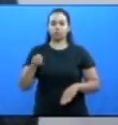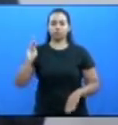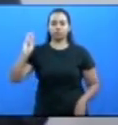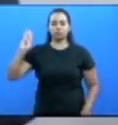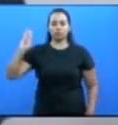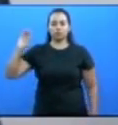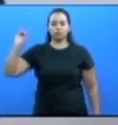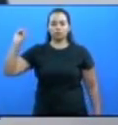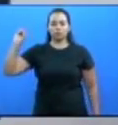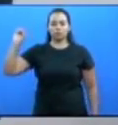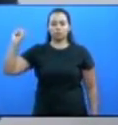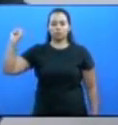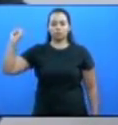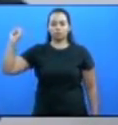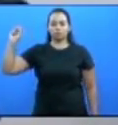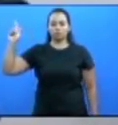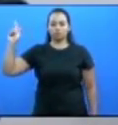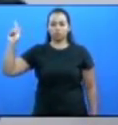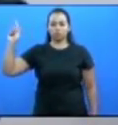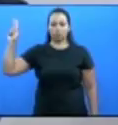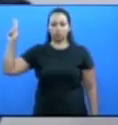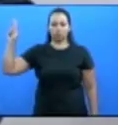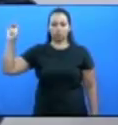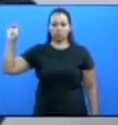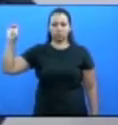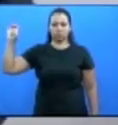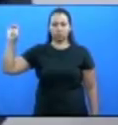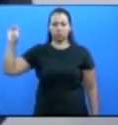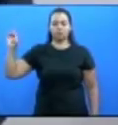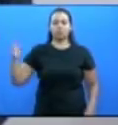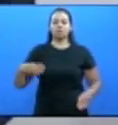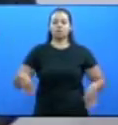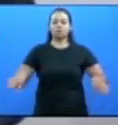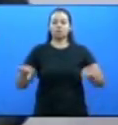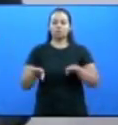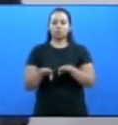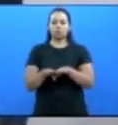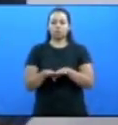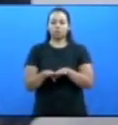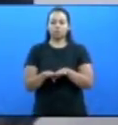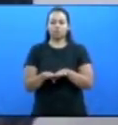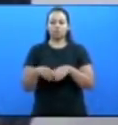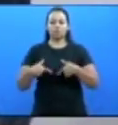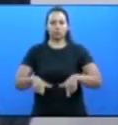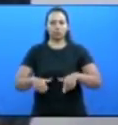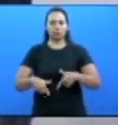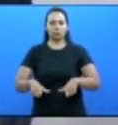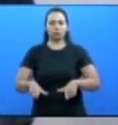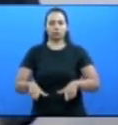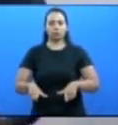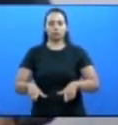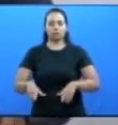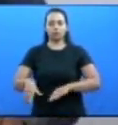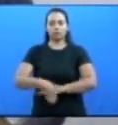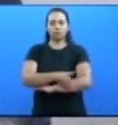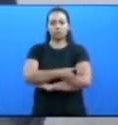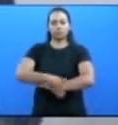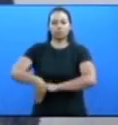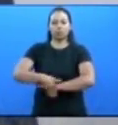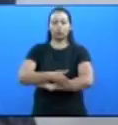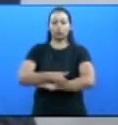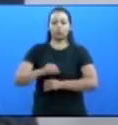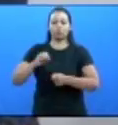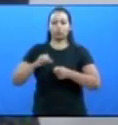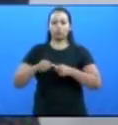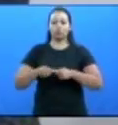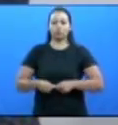tão esperado ali na região, né, São Sebastião, né, Cido? Uma briga do Cido, de todos os vereadores dessa casa. Ali a Rua São Sebastião, onde também foi assinado um